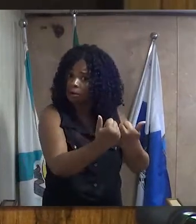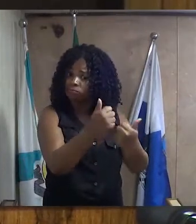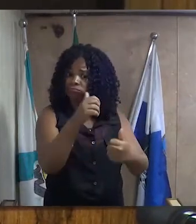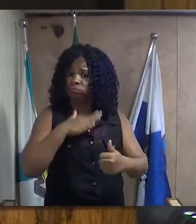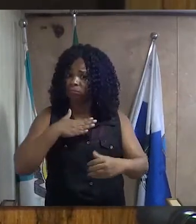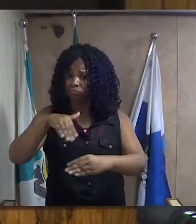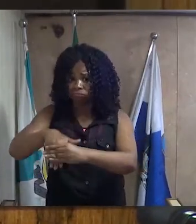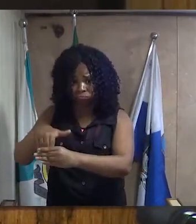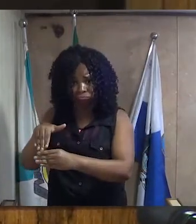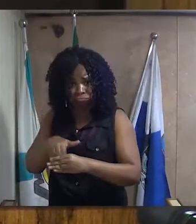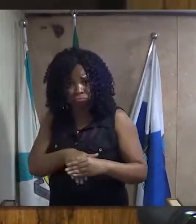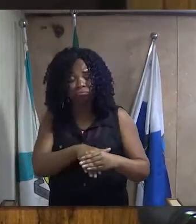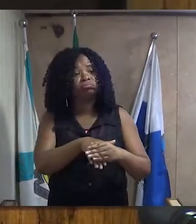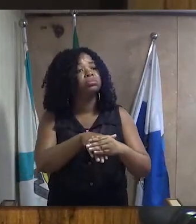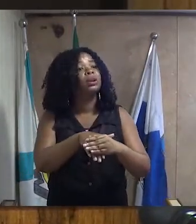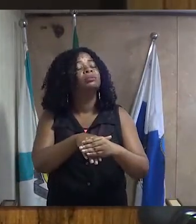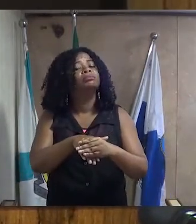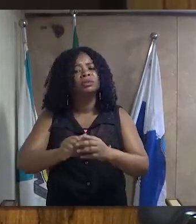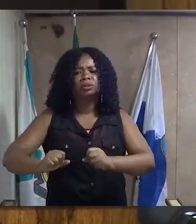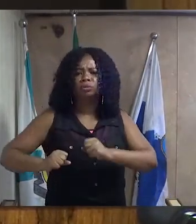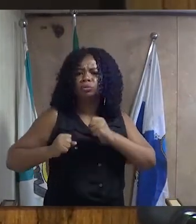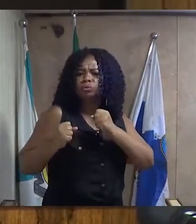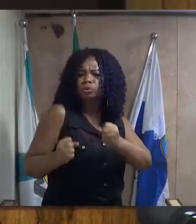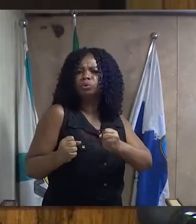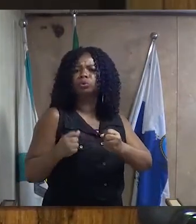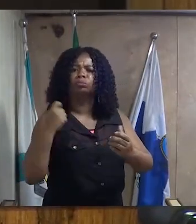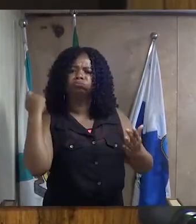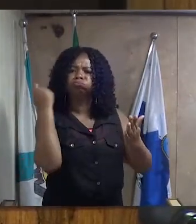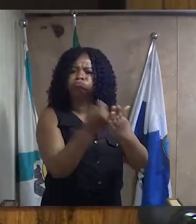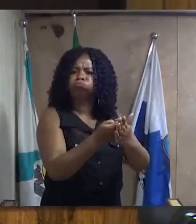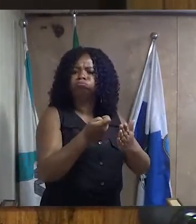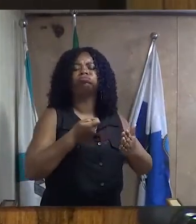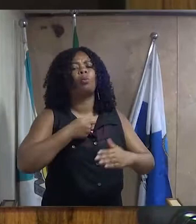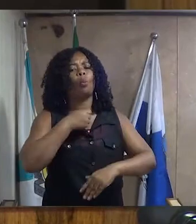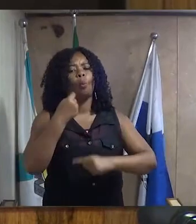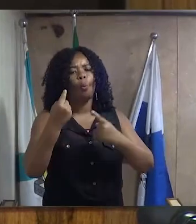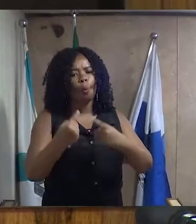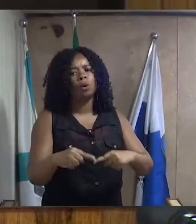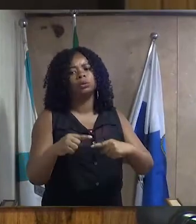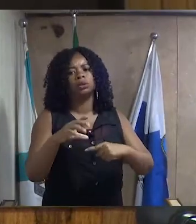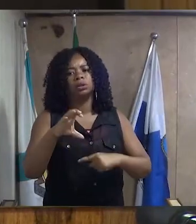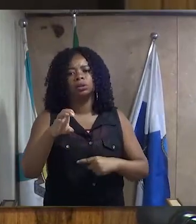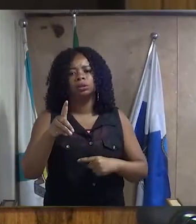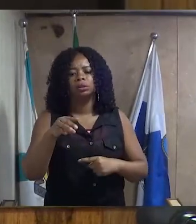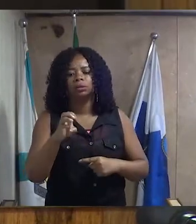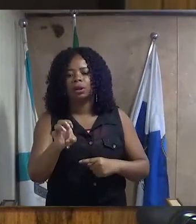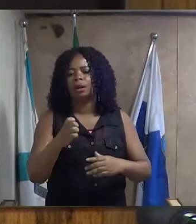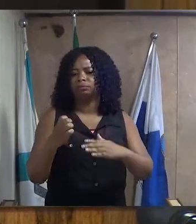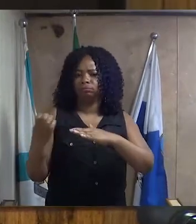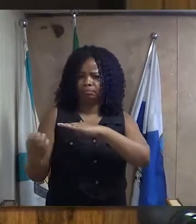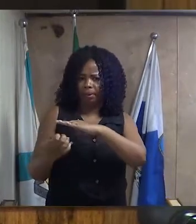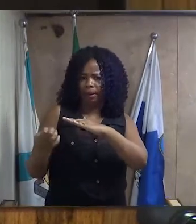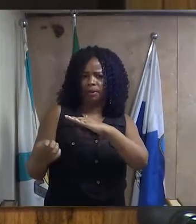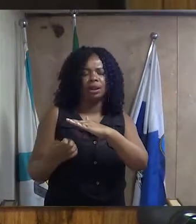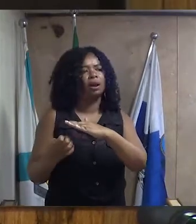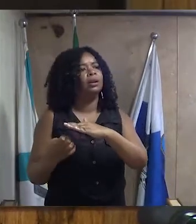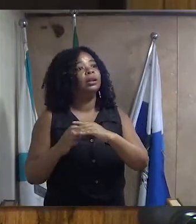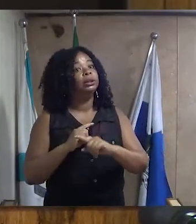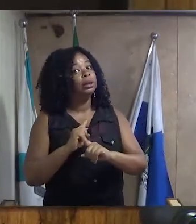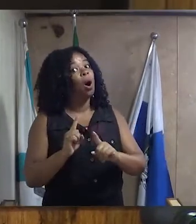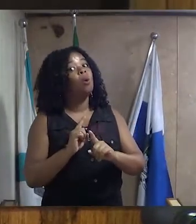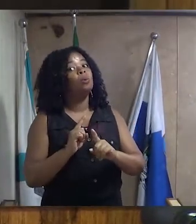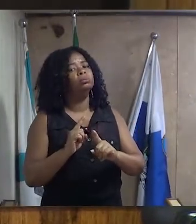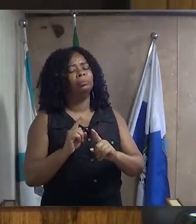nessa luta contra a SEDAI, não necessariamente contra a SEDAI,